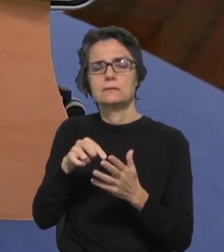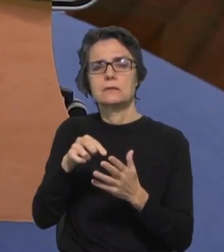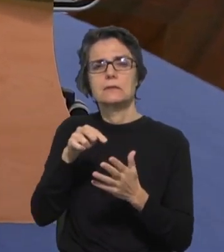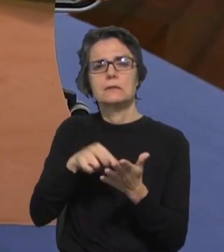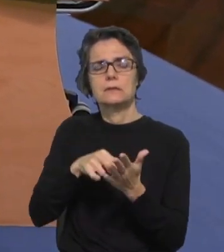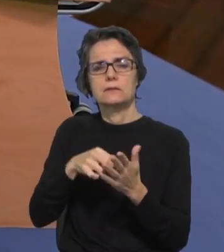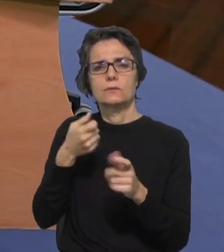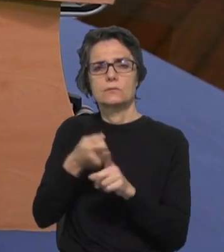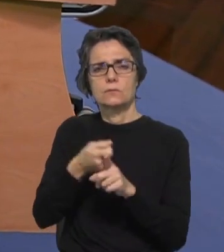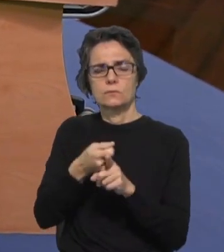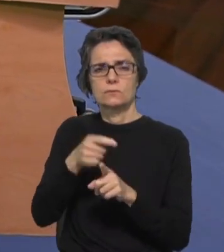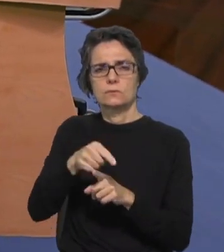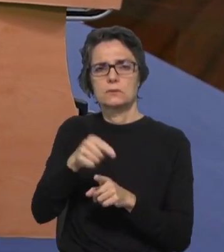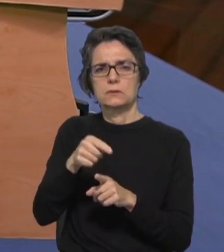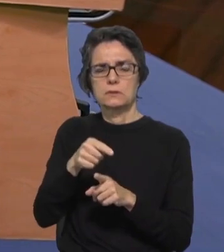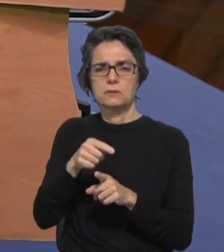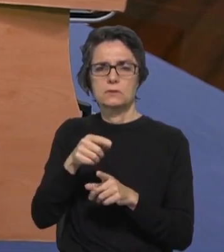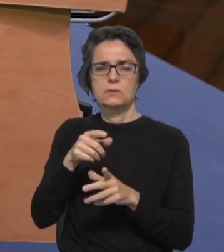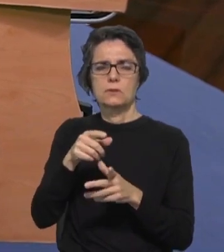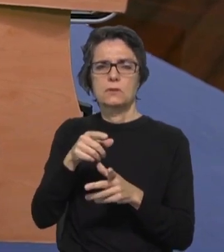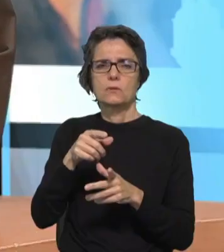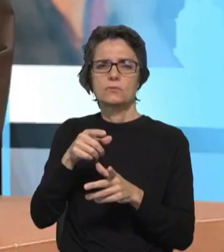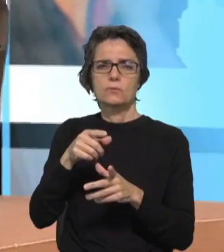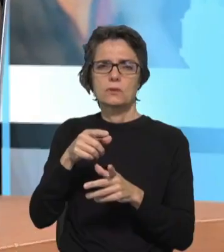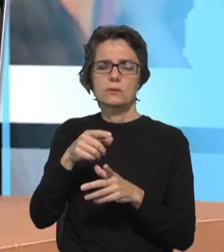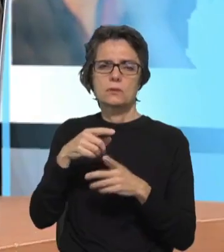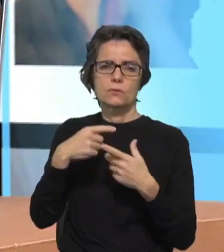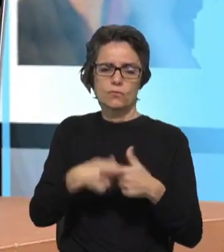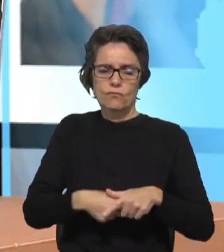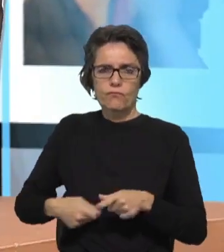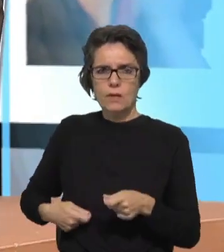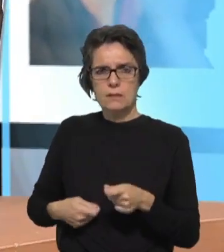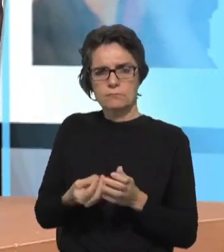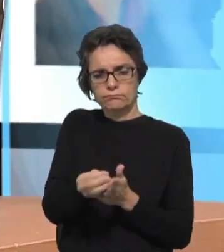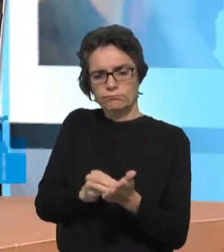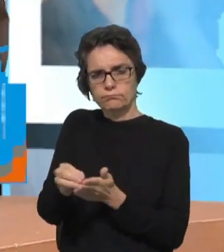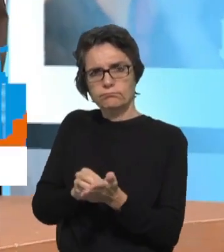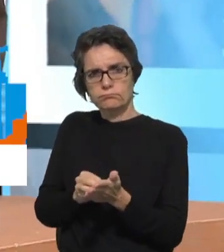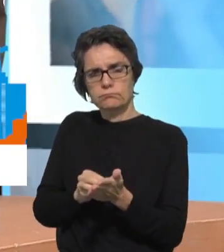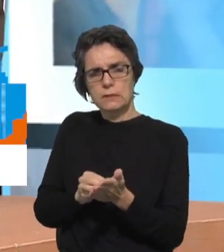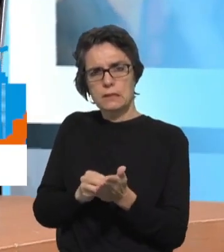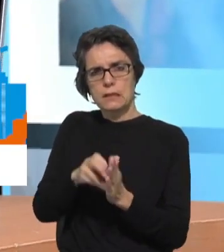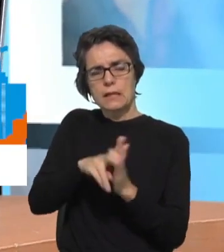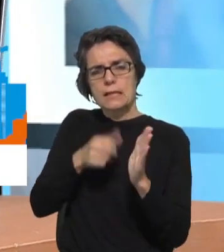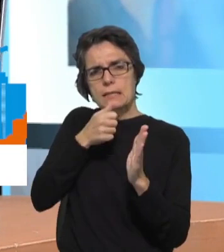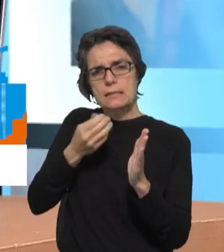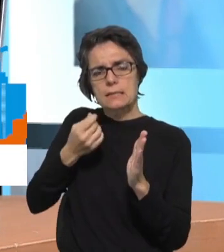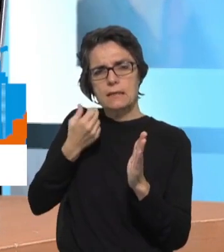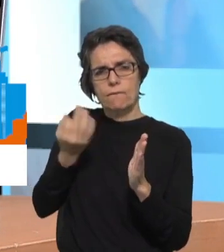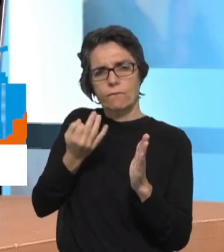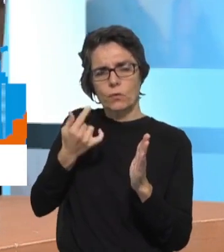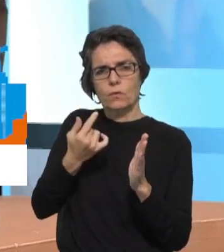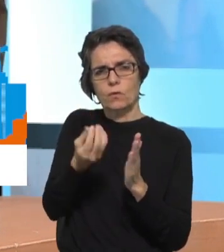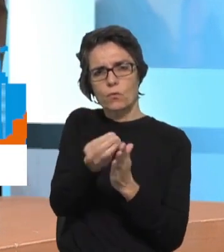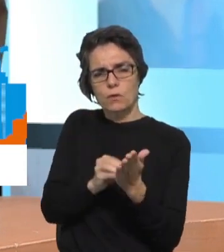São Francisco, com o cardeal Ugolino e alguns amigos, vão compor este texto para ter normas jurídicas. Ou seja, é um texto, sobretudo, para